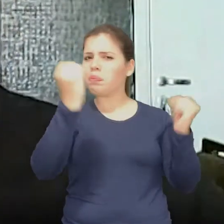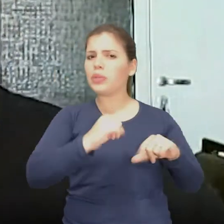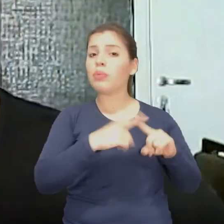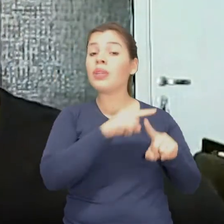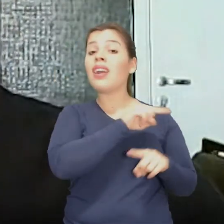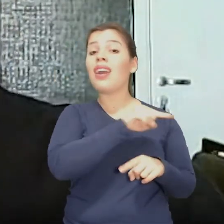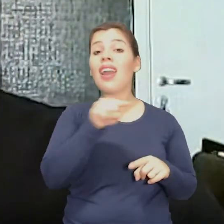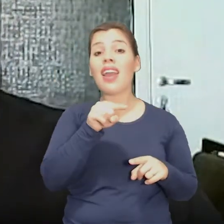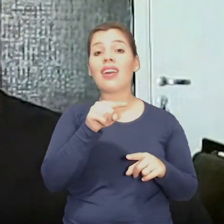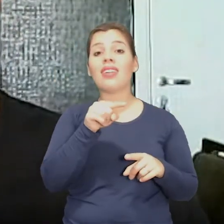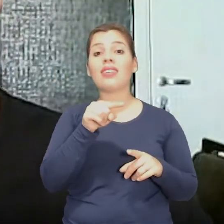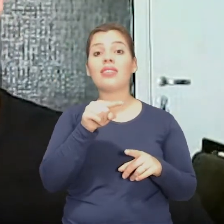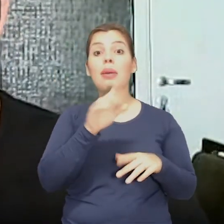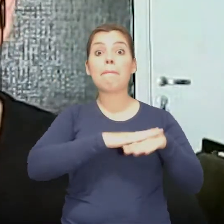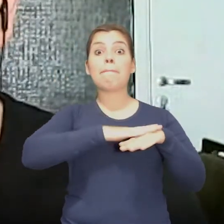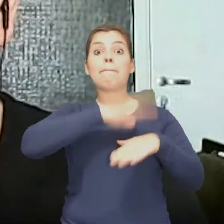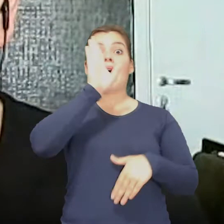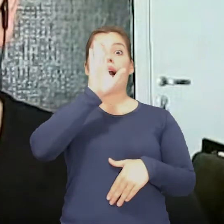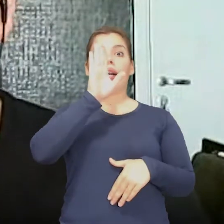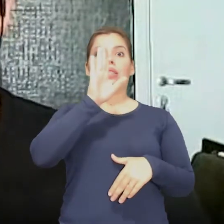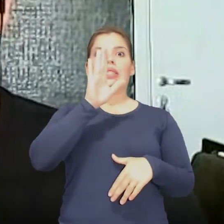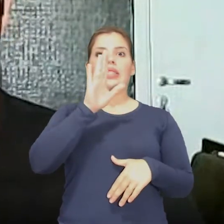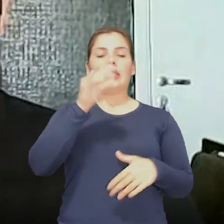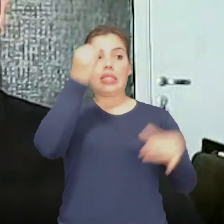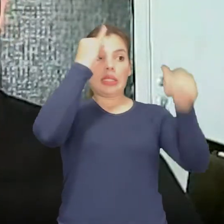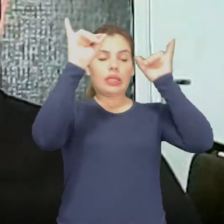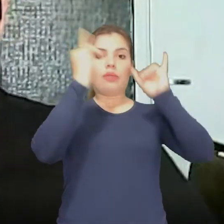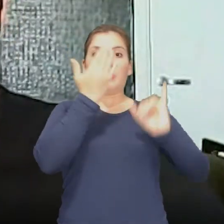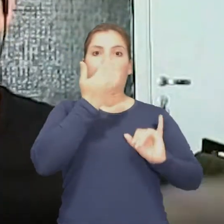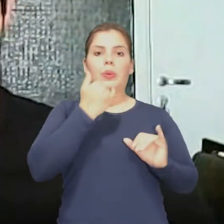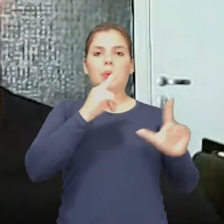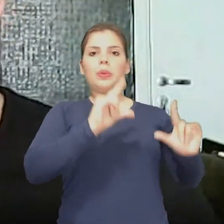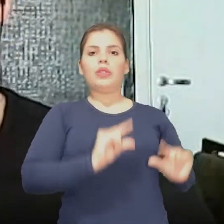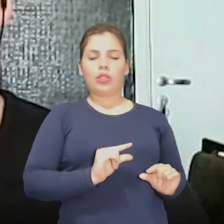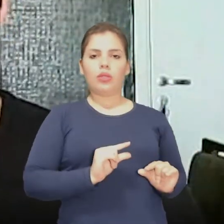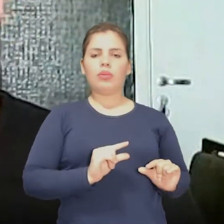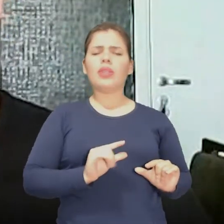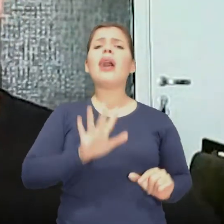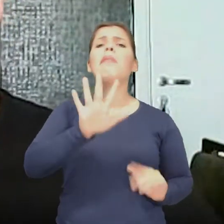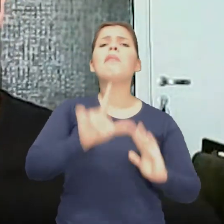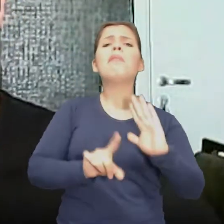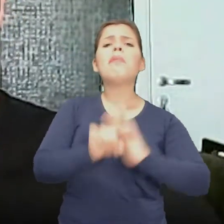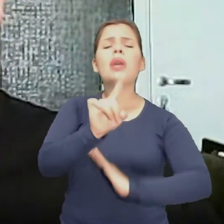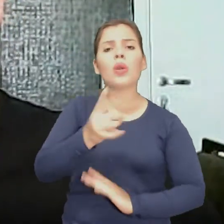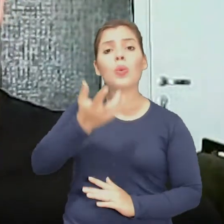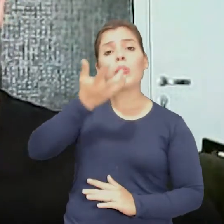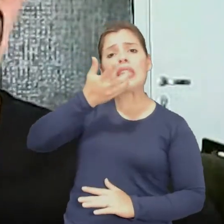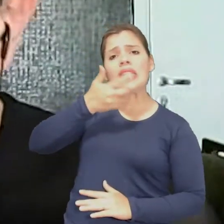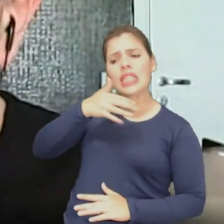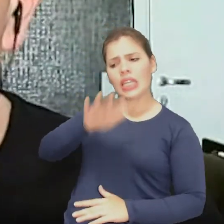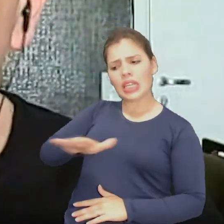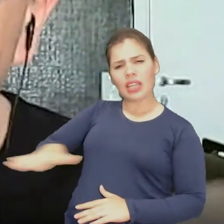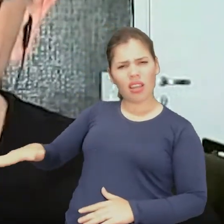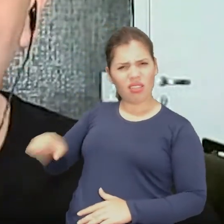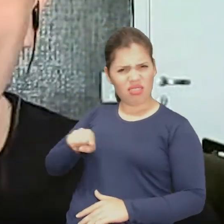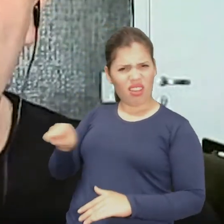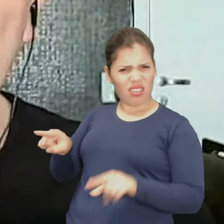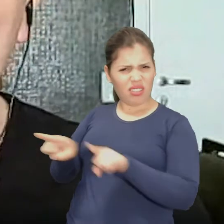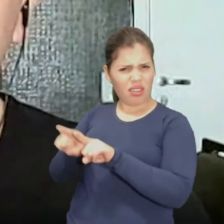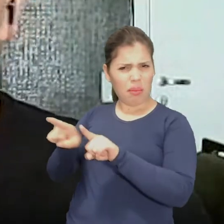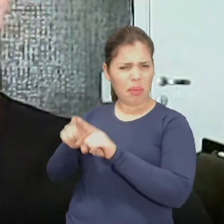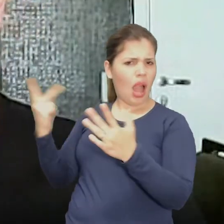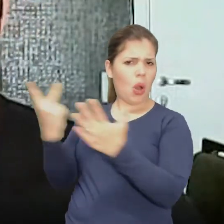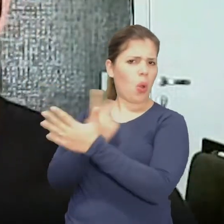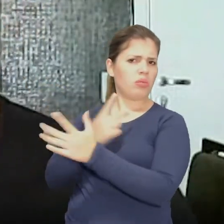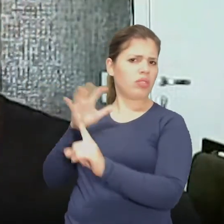fazem até mais dietas do que os homens, né? E as crianças elas também sofrem esses impactos assim